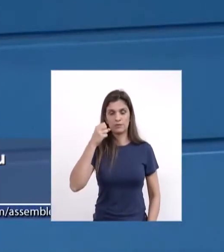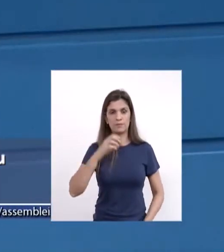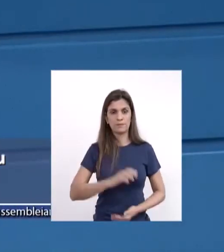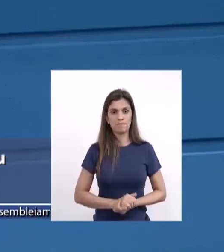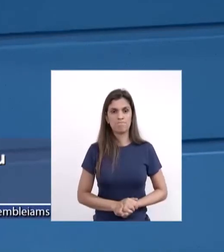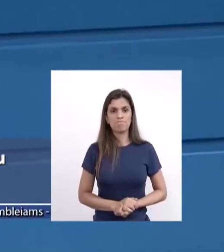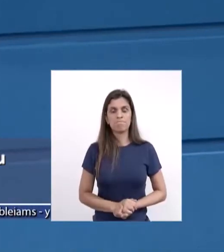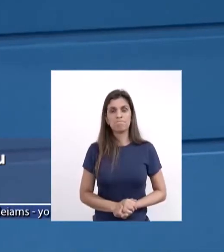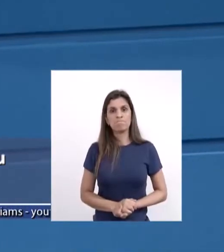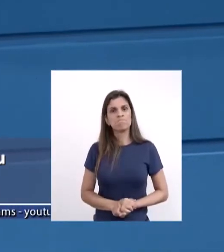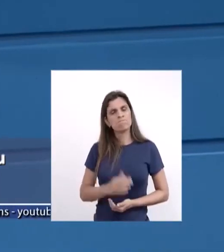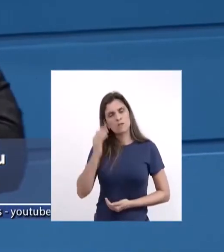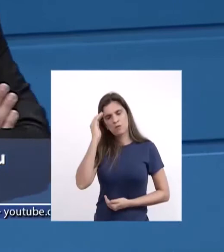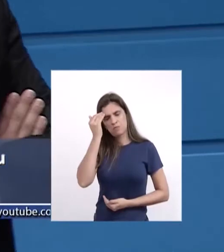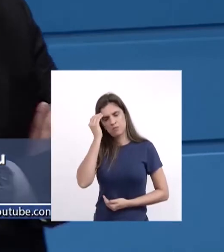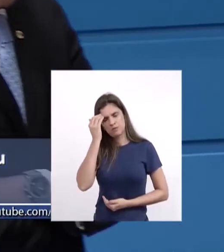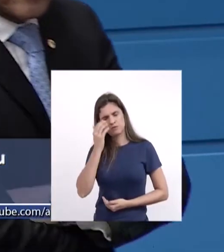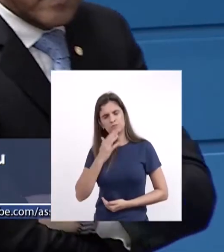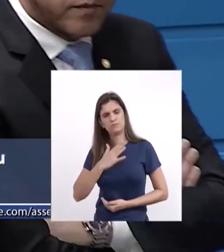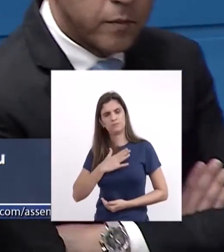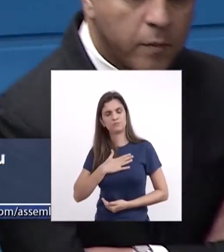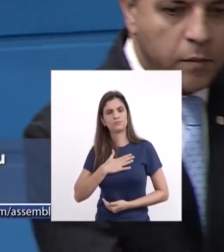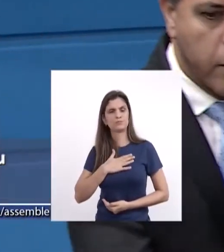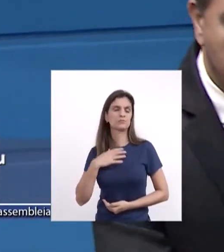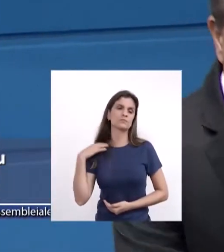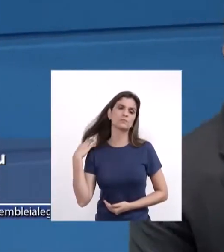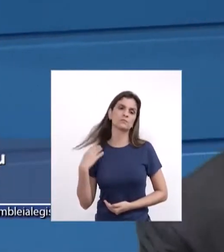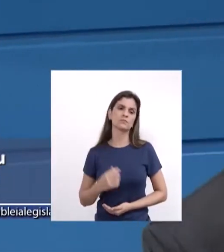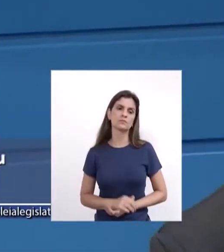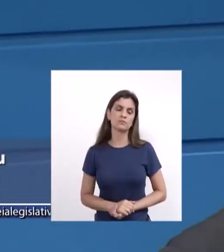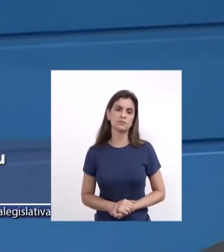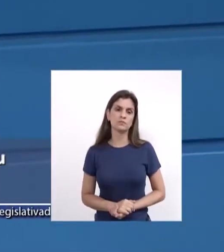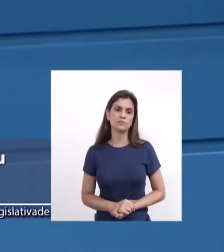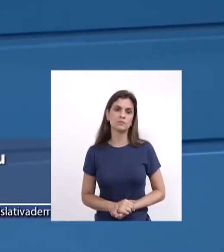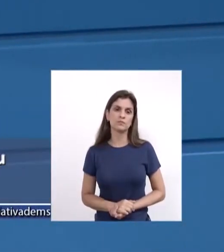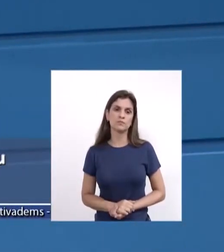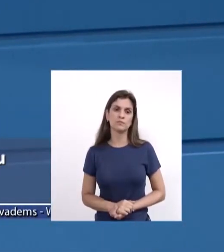a leitura que eu faço é que, mais uma vez, o